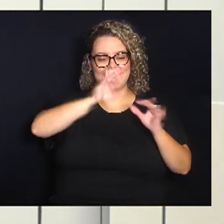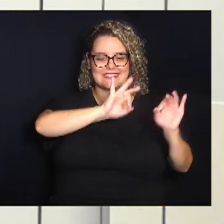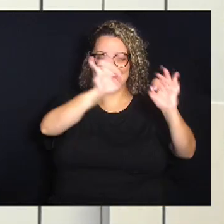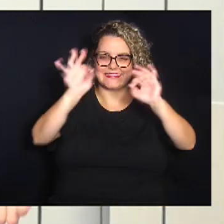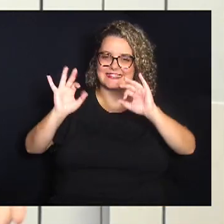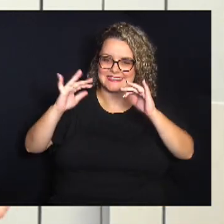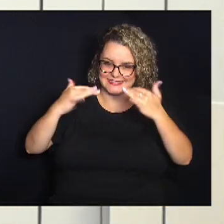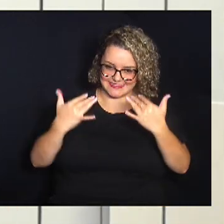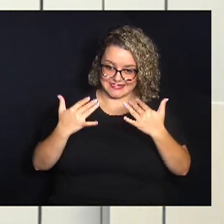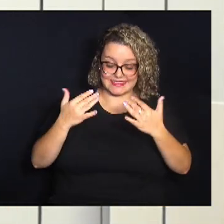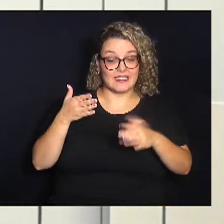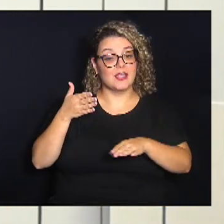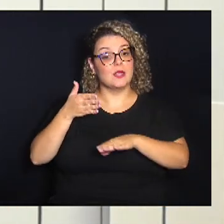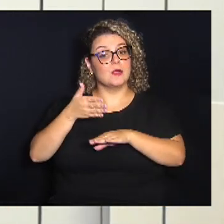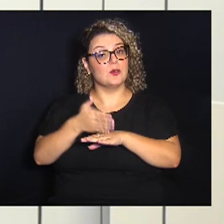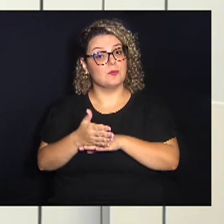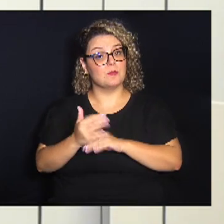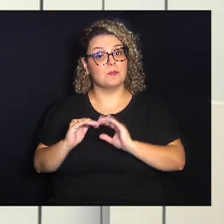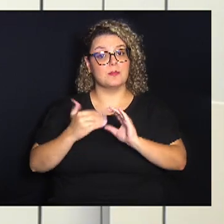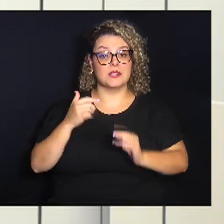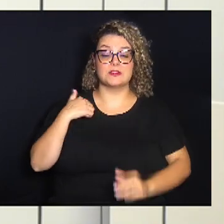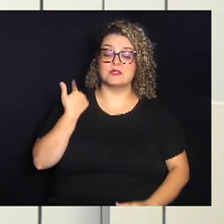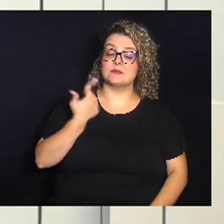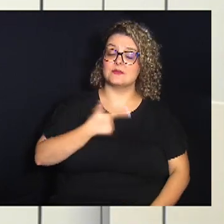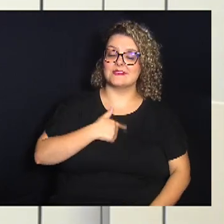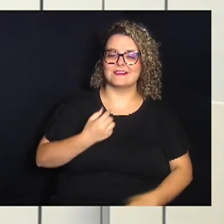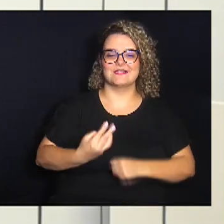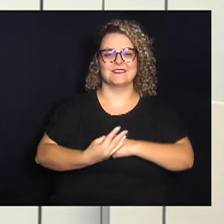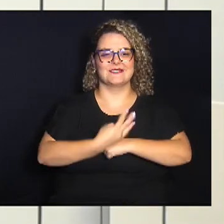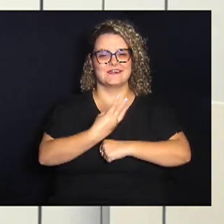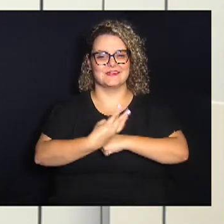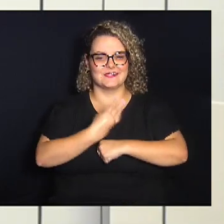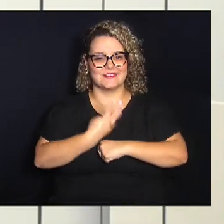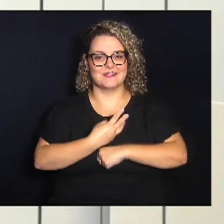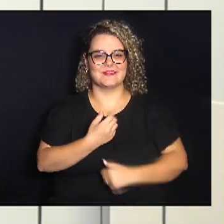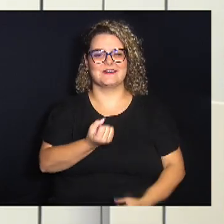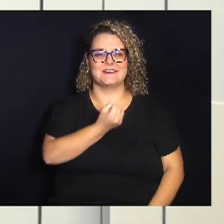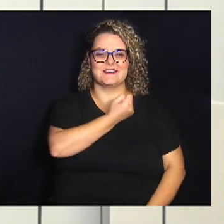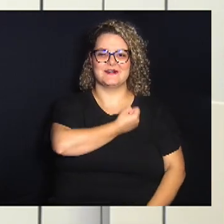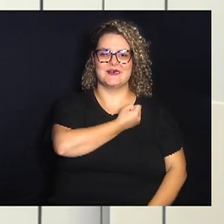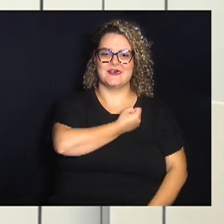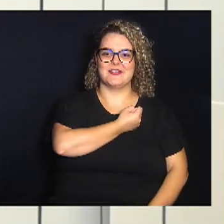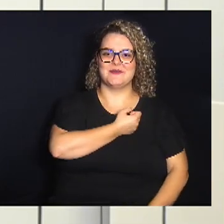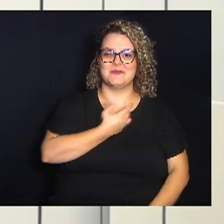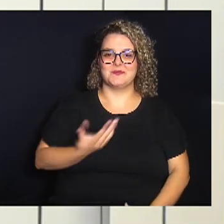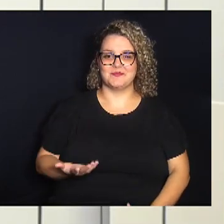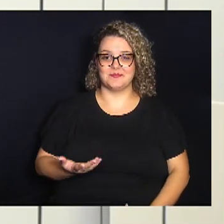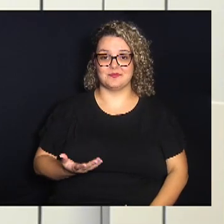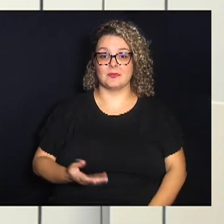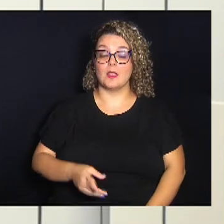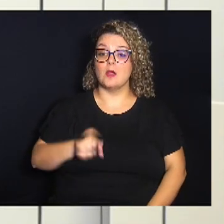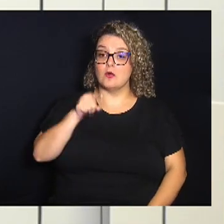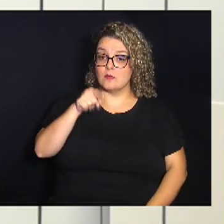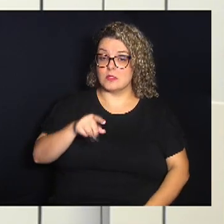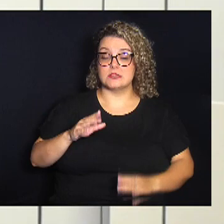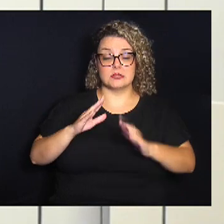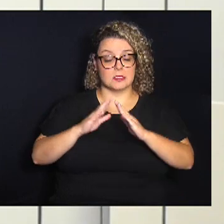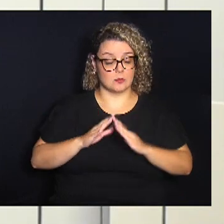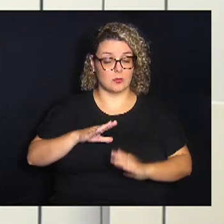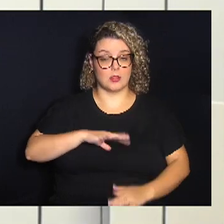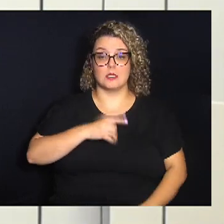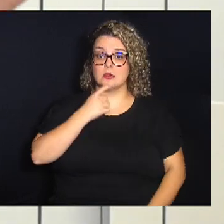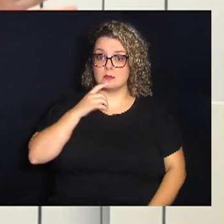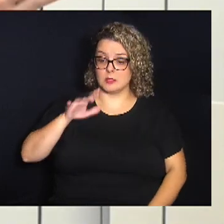audiência e participe, envia a sua mensagem para o número do nosso WhatsApp. 19 é o nosso